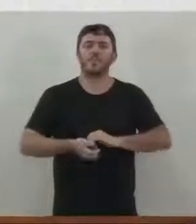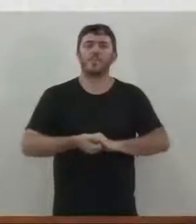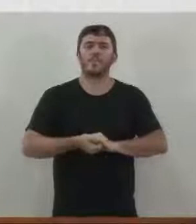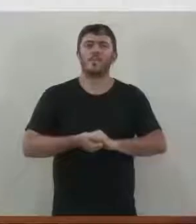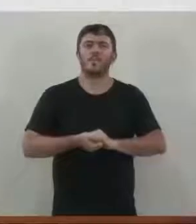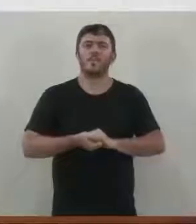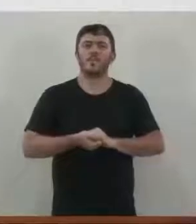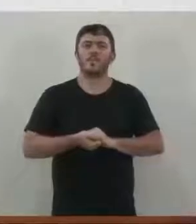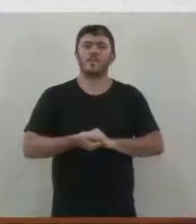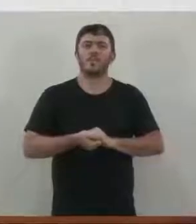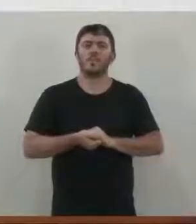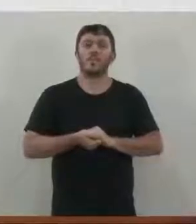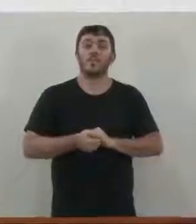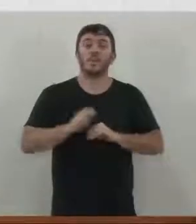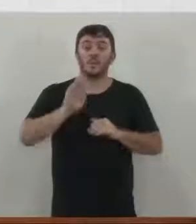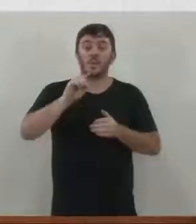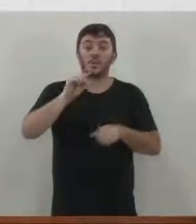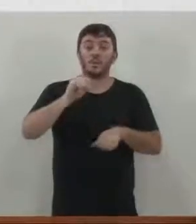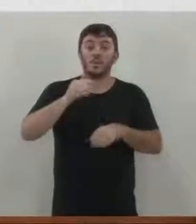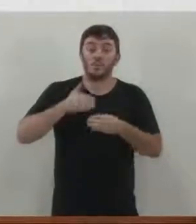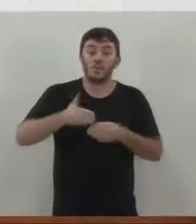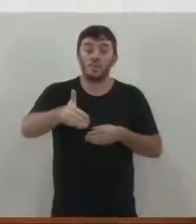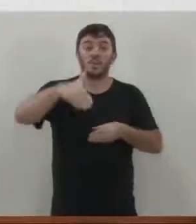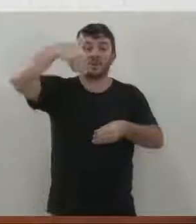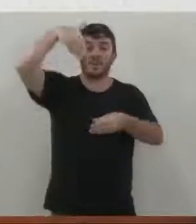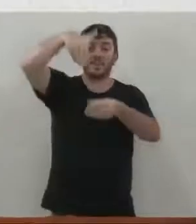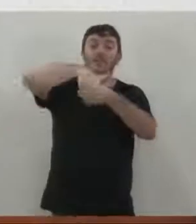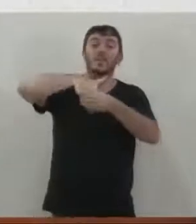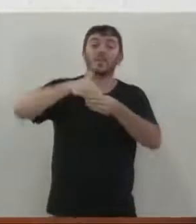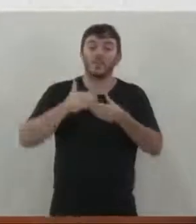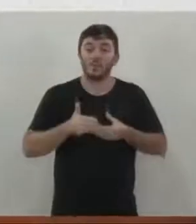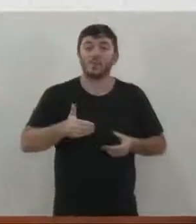estamos aí à véspera de uma eleição, né?